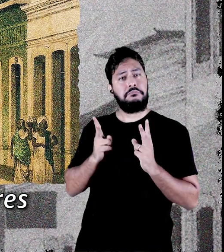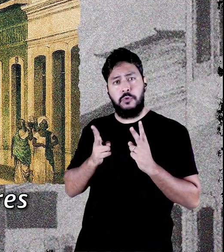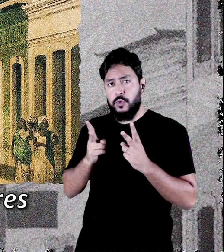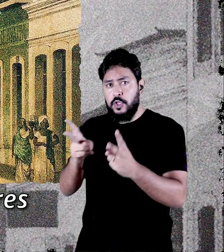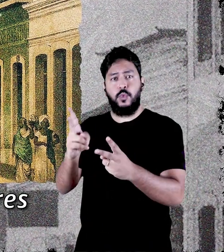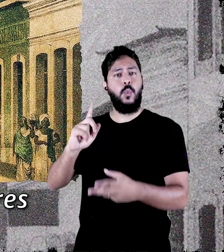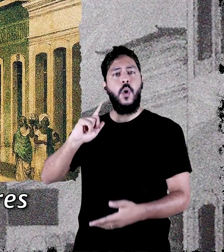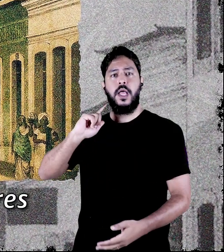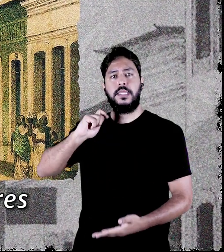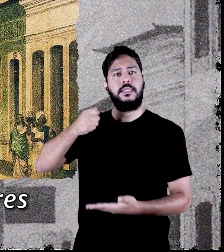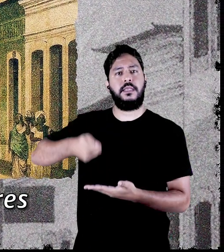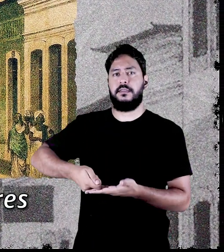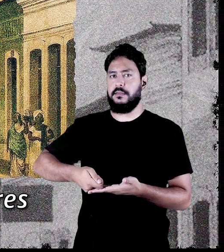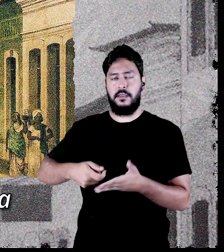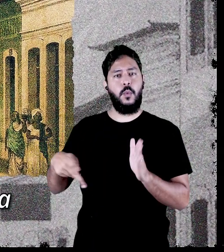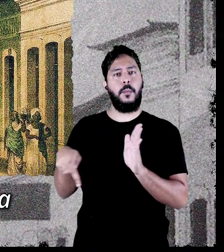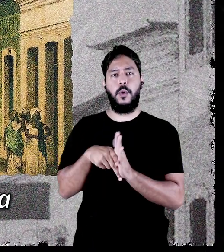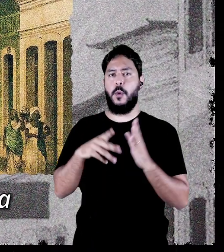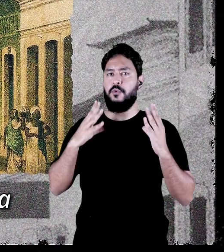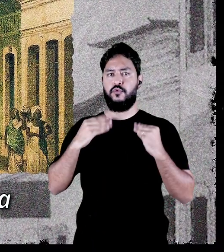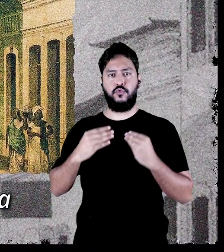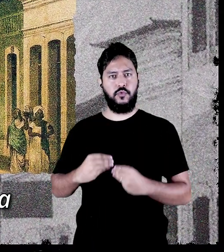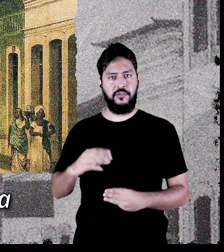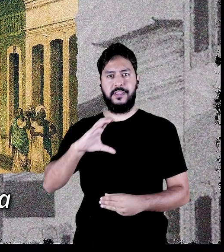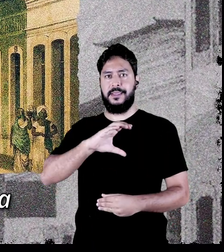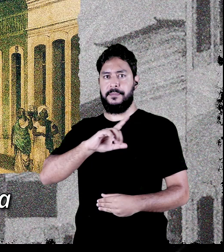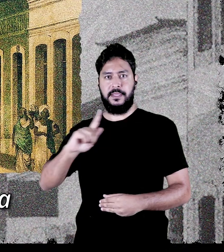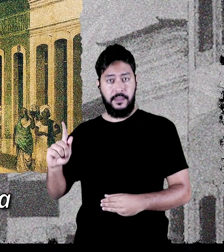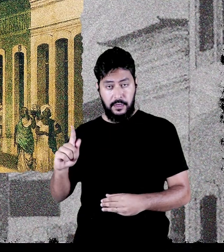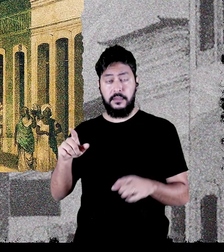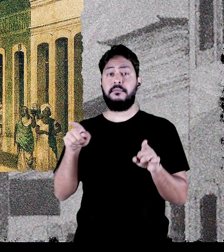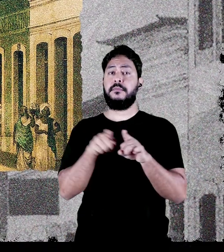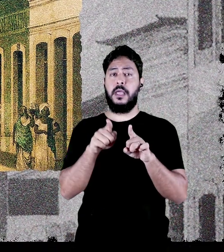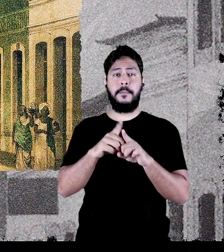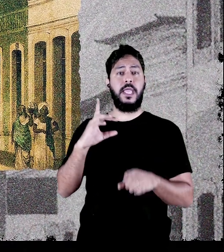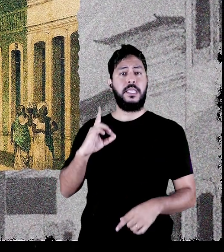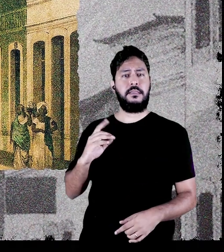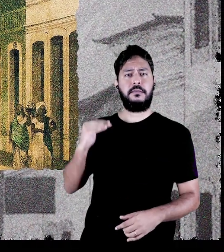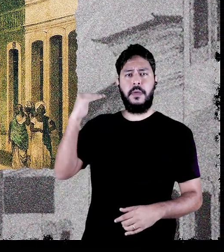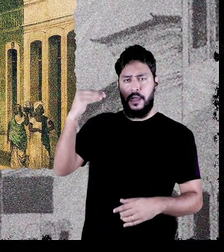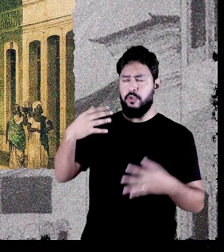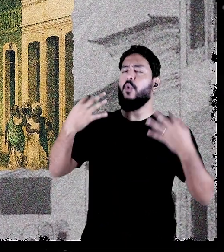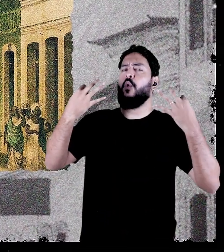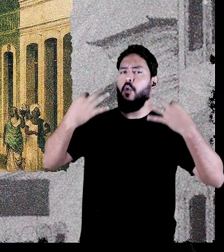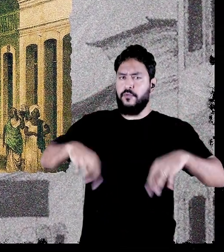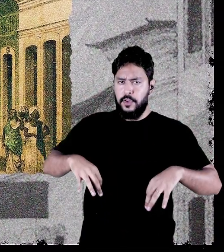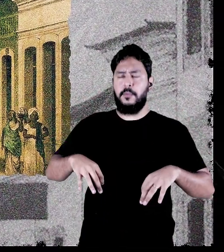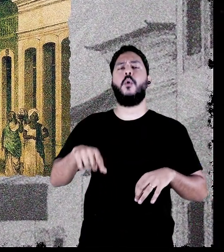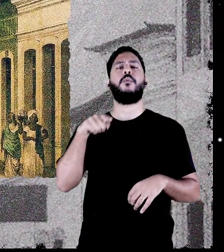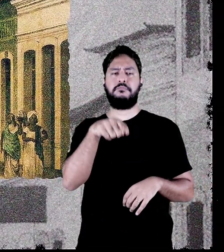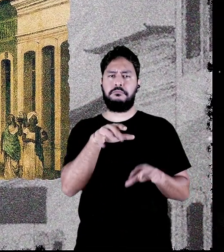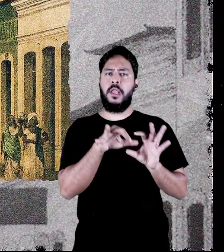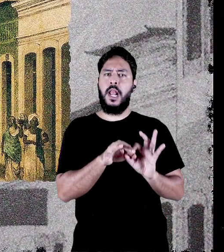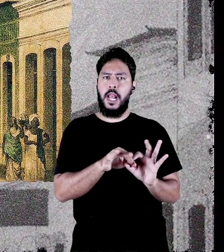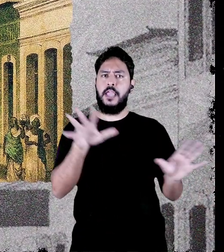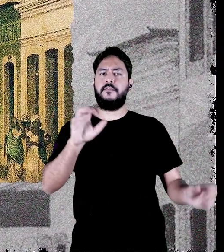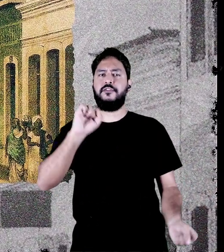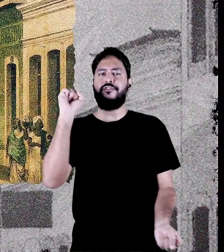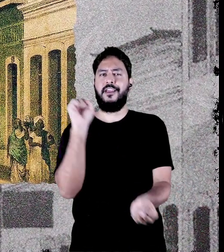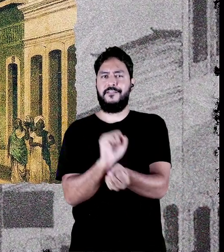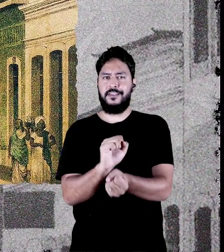e foi seguido pelos desembargadores Queiroz Barros e Buarque de Lima, que confirmaram a decisão que atribuiu a liberdade ao